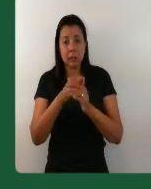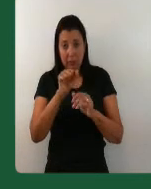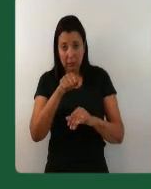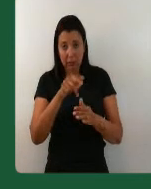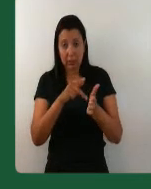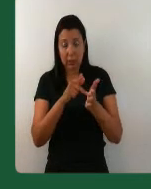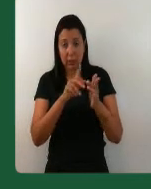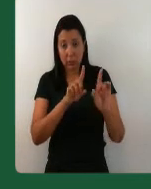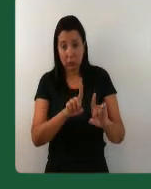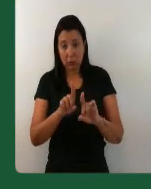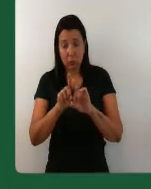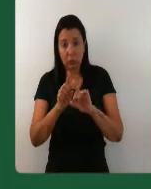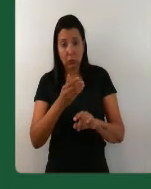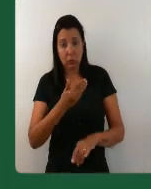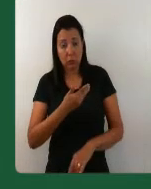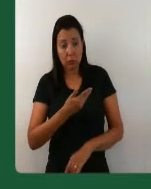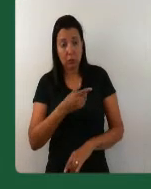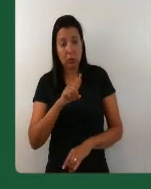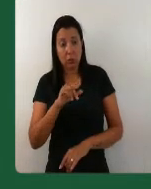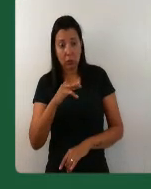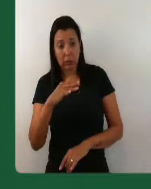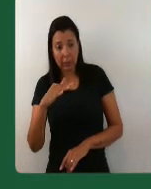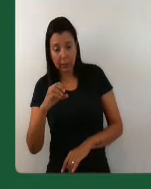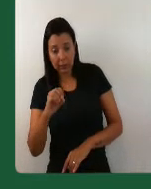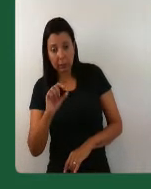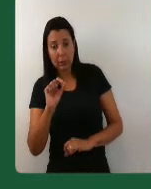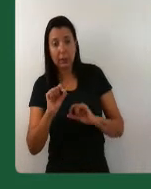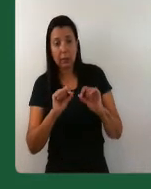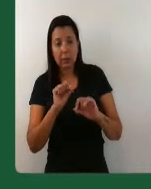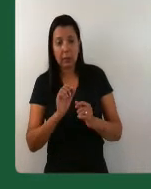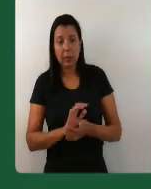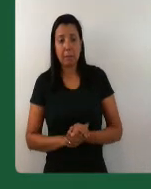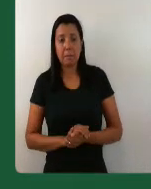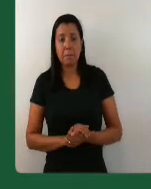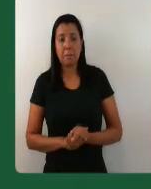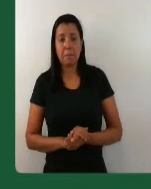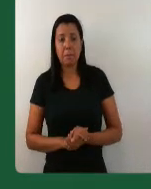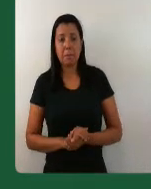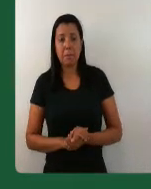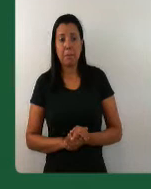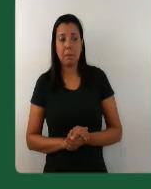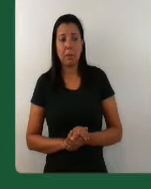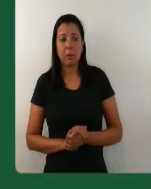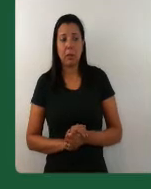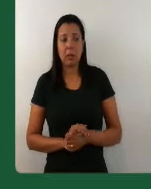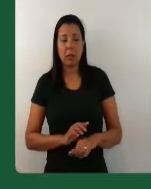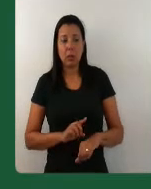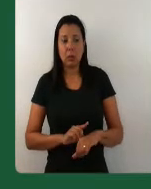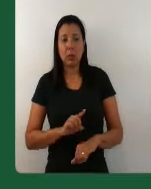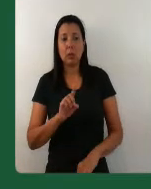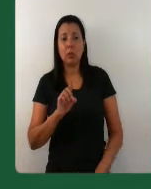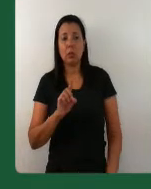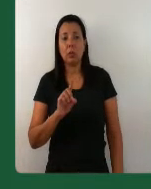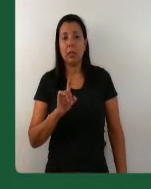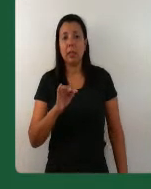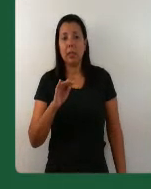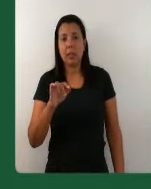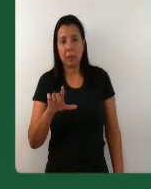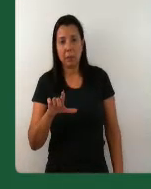juntamente comigo, Dr. Douglas, Dr. Cássio e Dr.